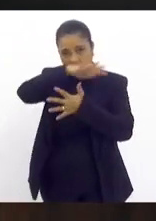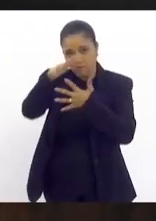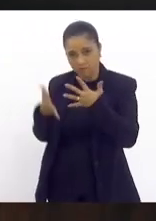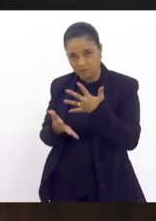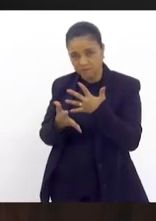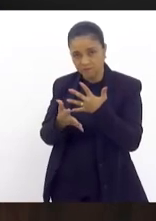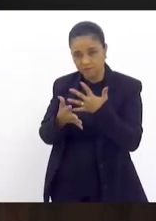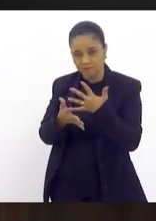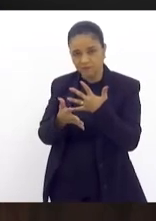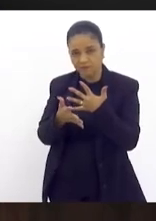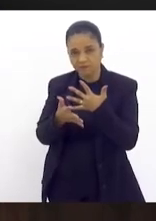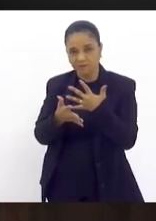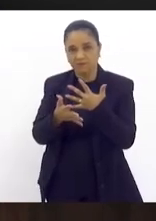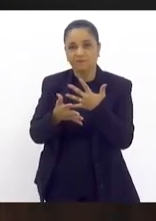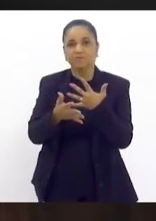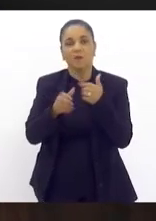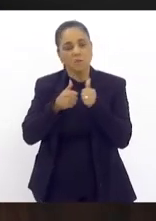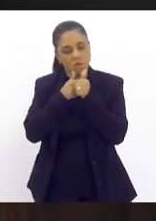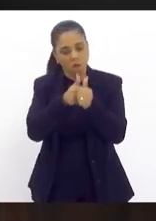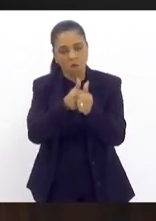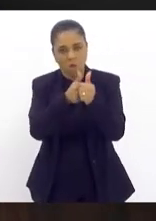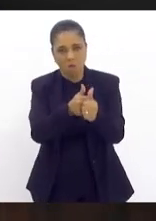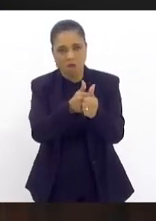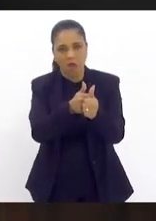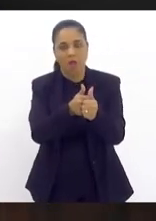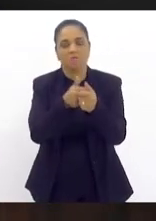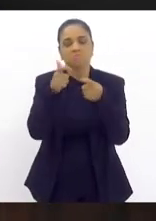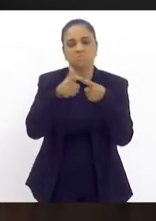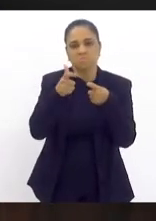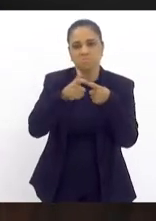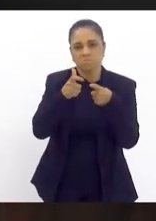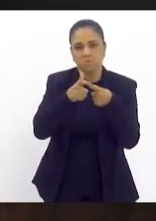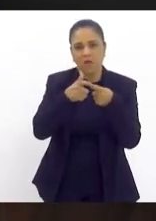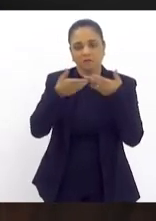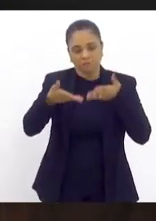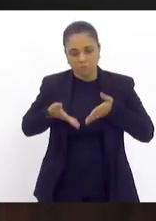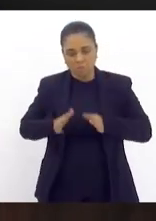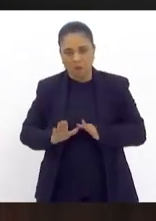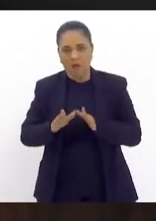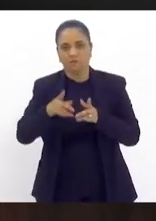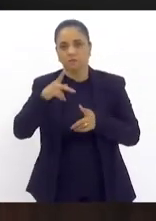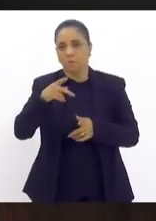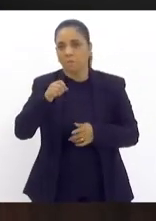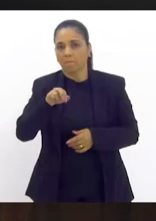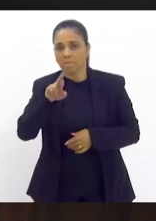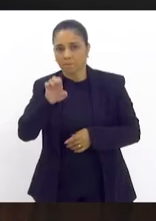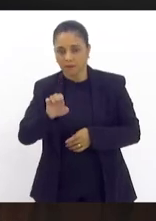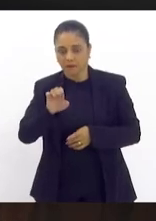sinais Libras para acompanhar a consulta de pré-natal e o trabalho de parto da gestante com